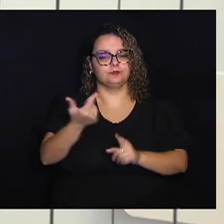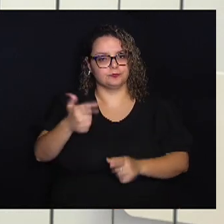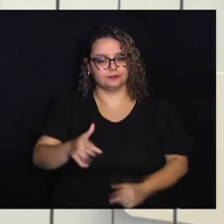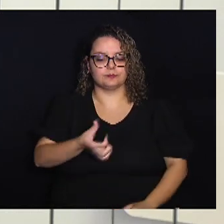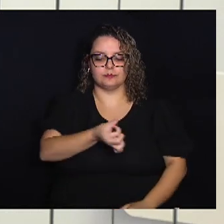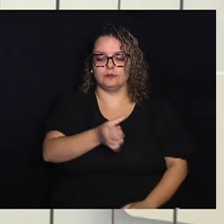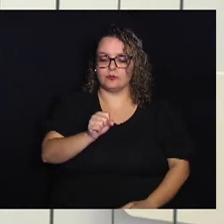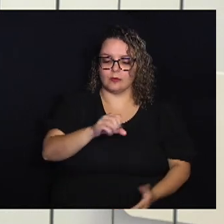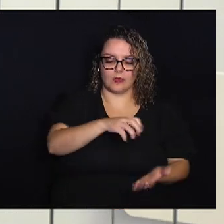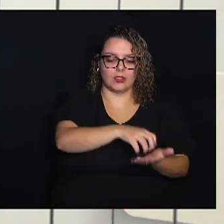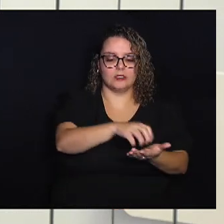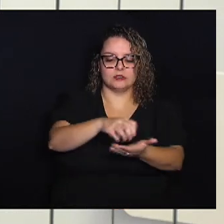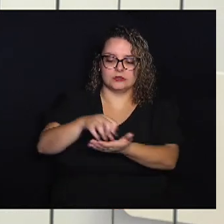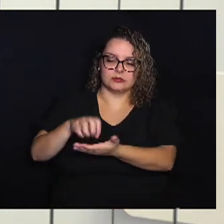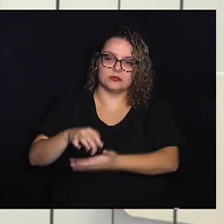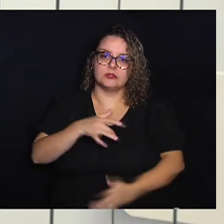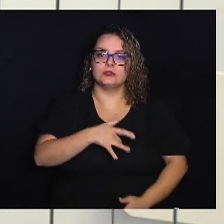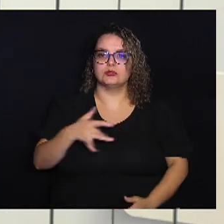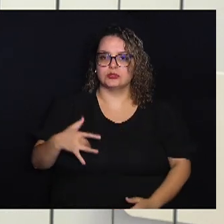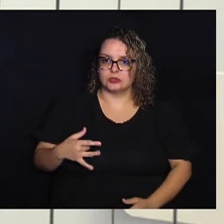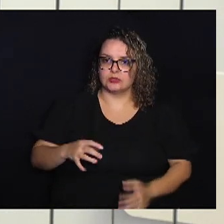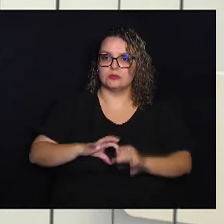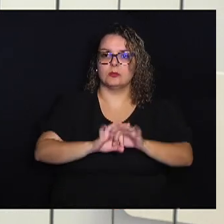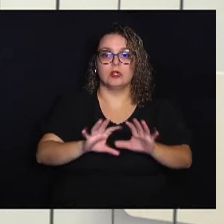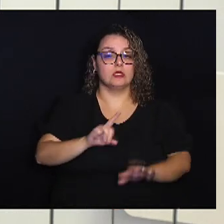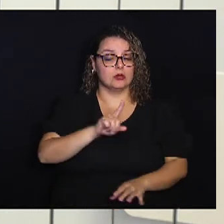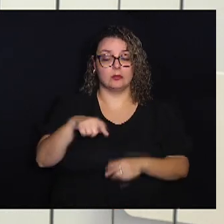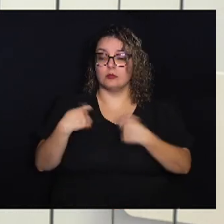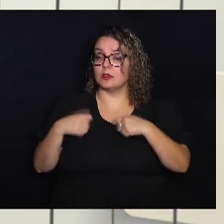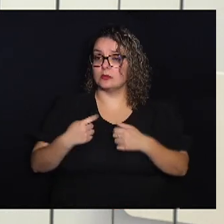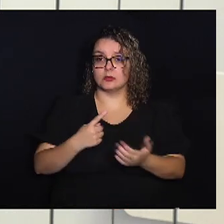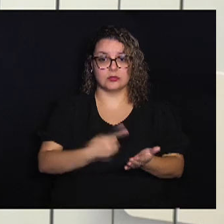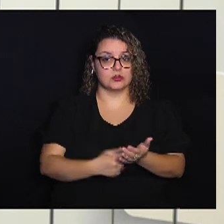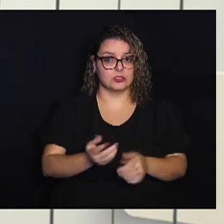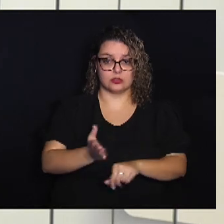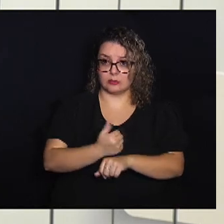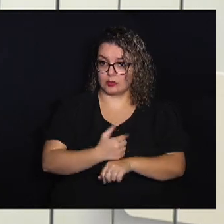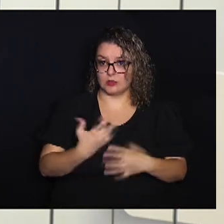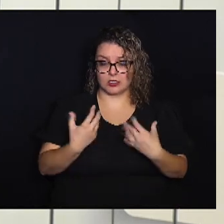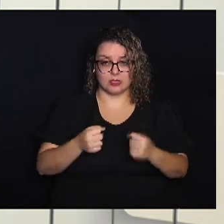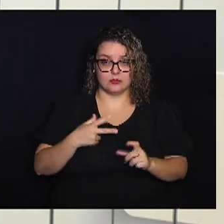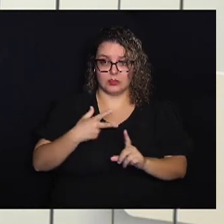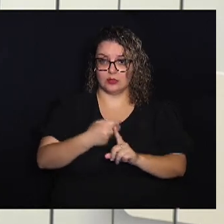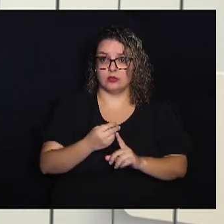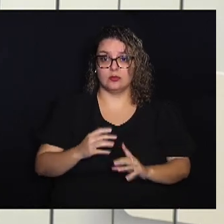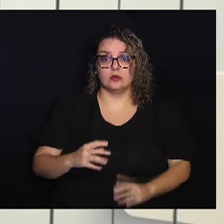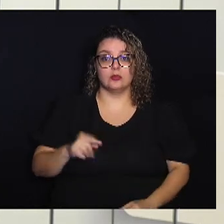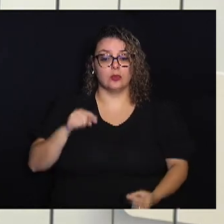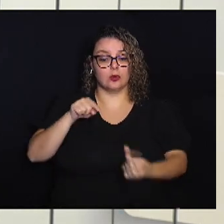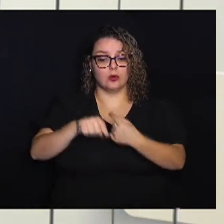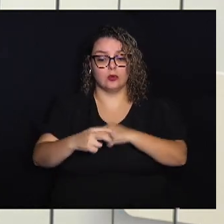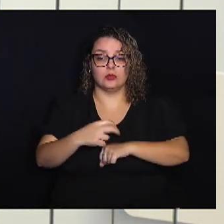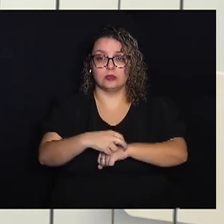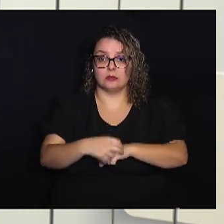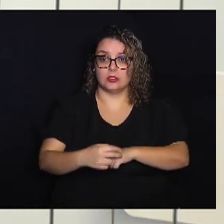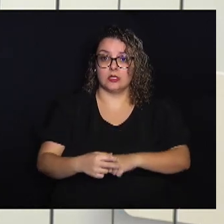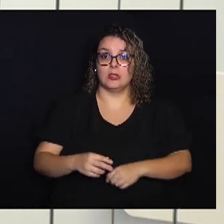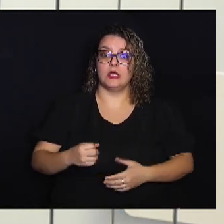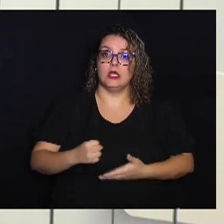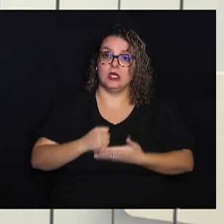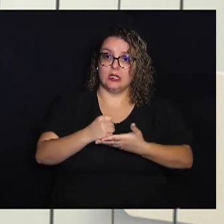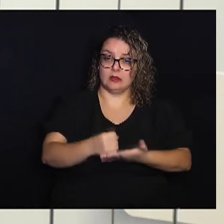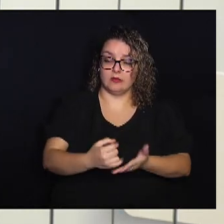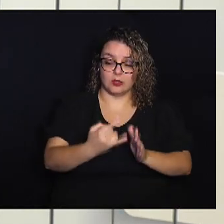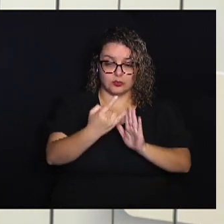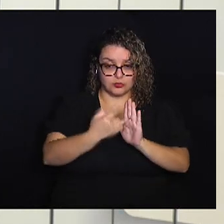68 centros de saúde. Não é preciso realizar o agendamento para receber essa dose contra a dengue. Basta levar o